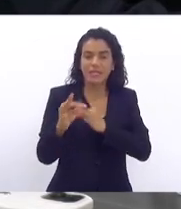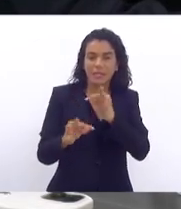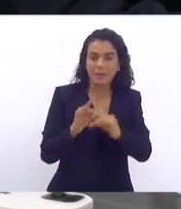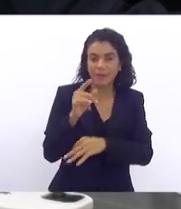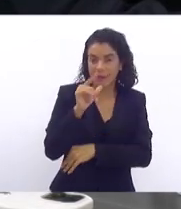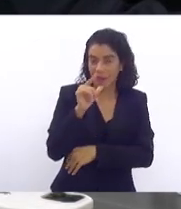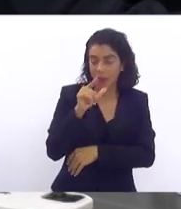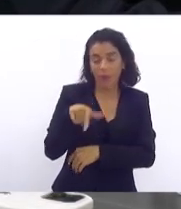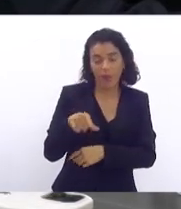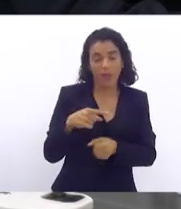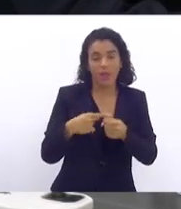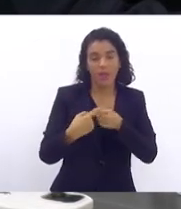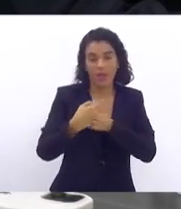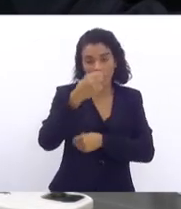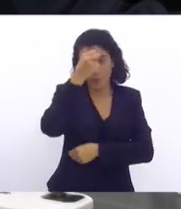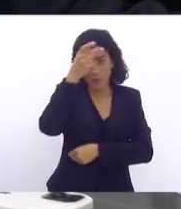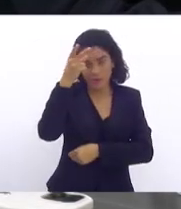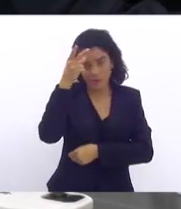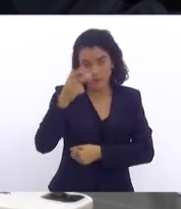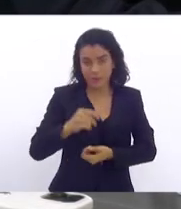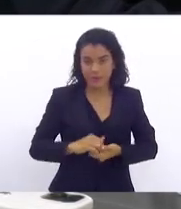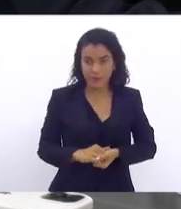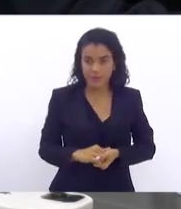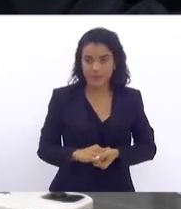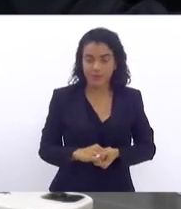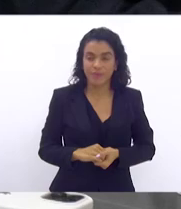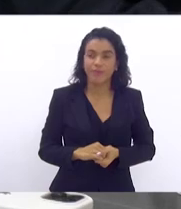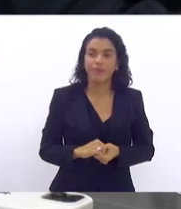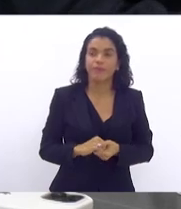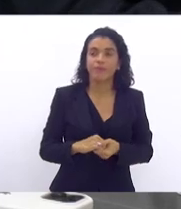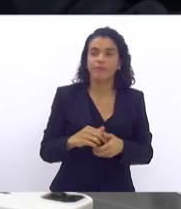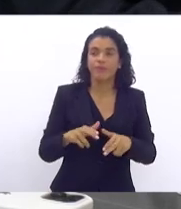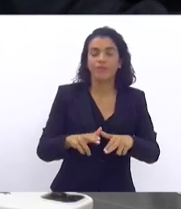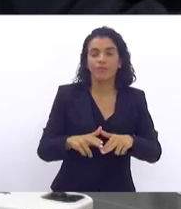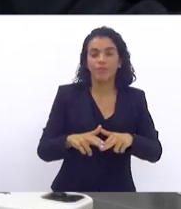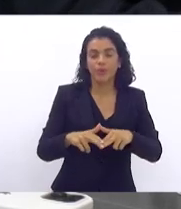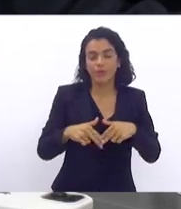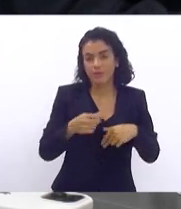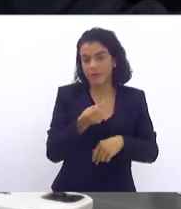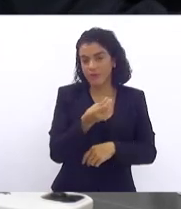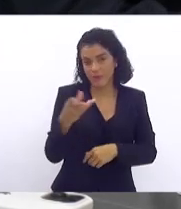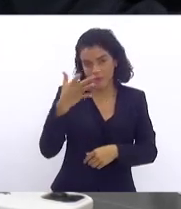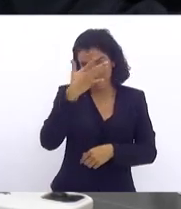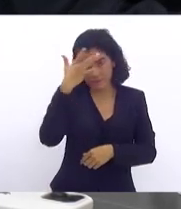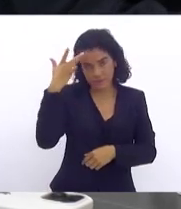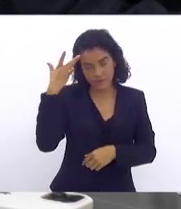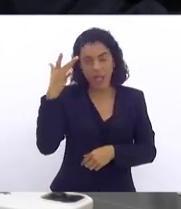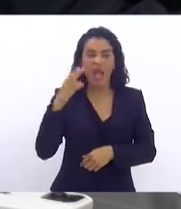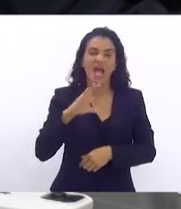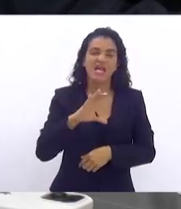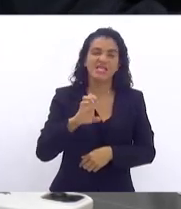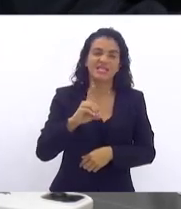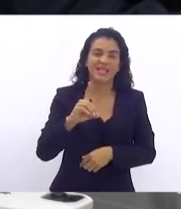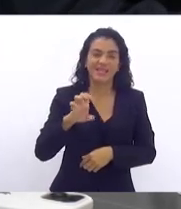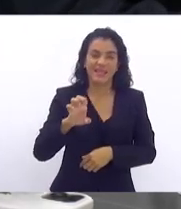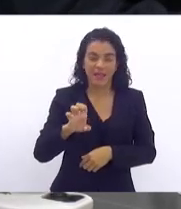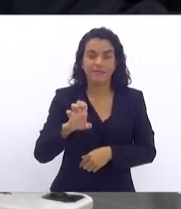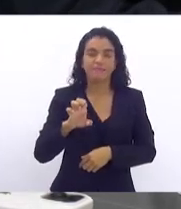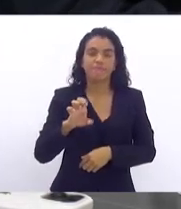município. Então, por consequência, como muitos se enganam dizendo que a SEDAI foi privatizada,